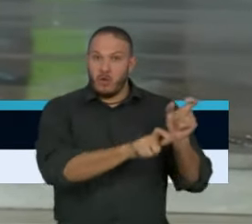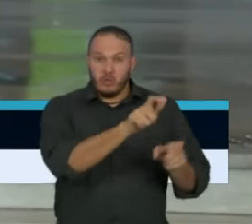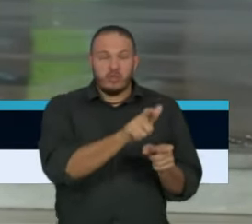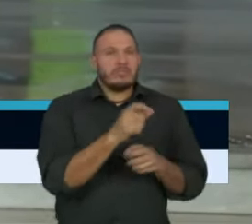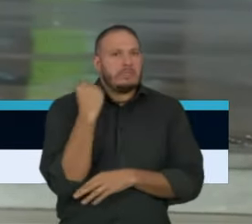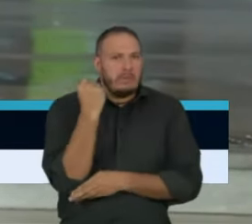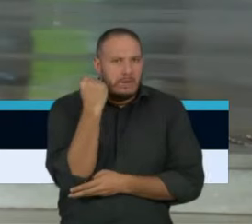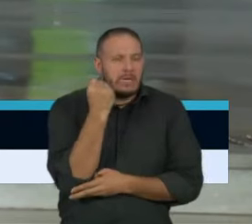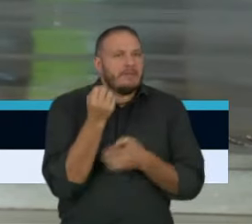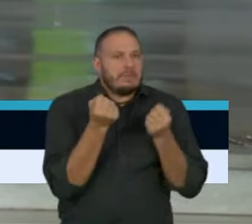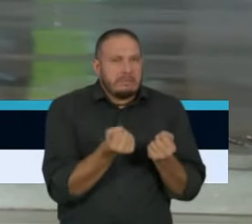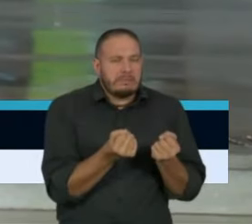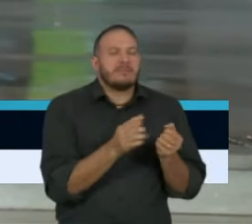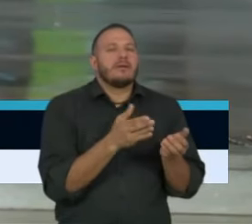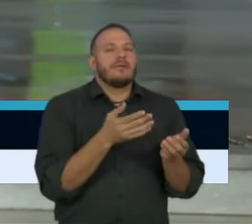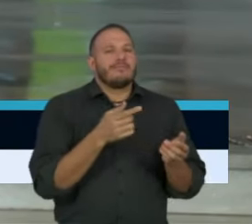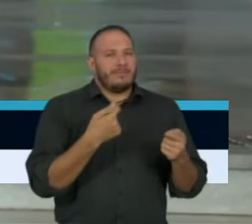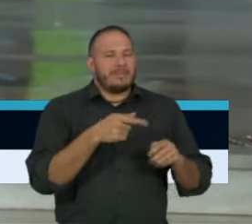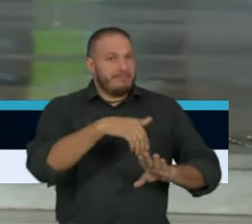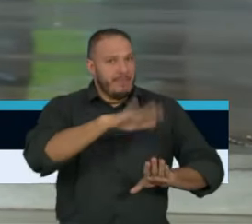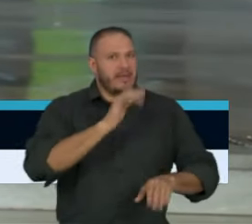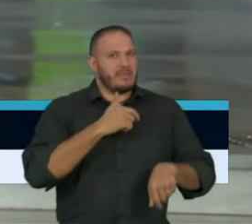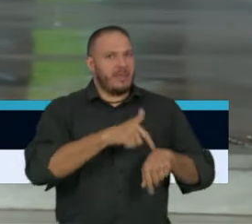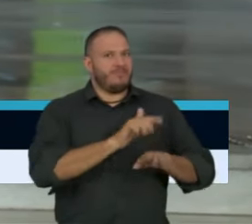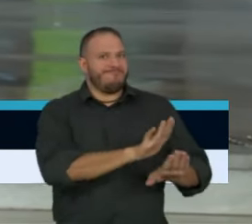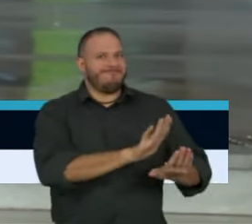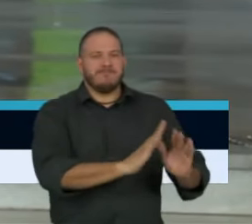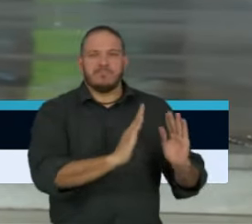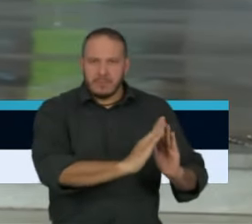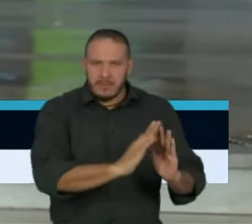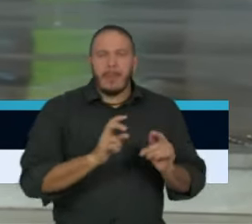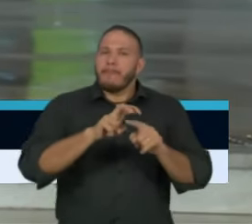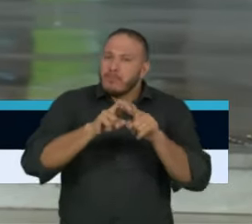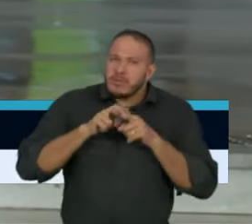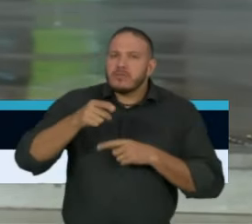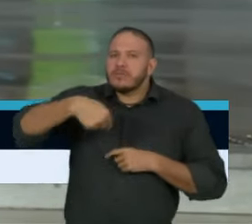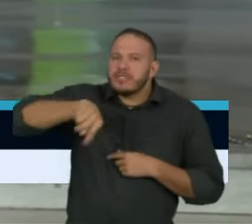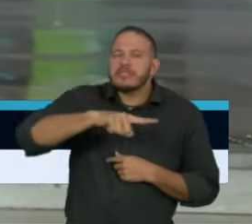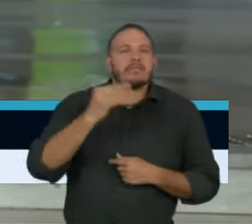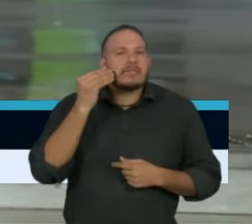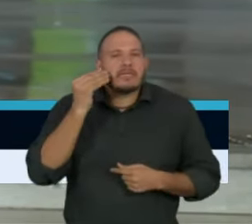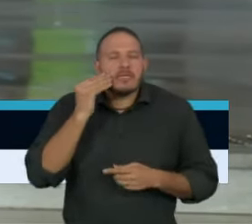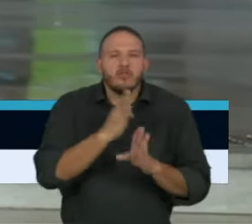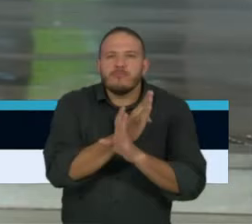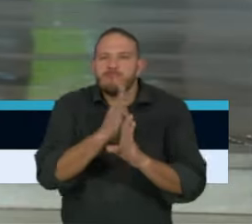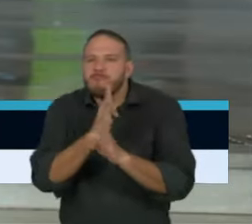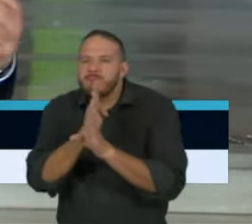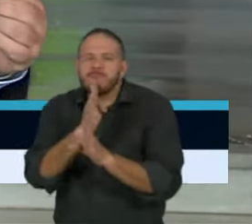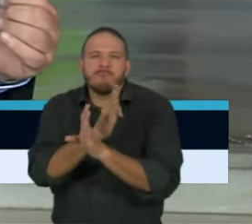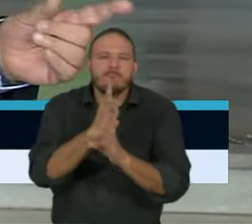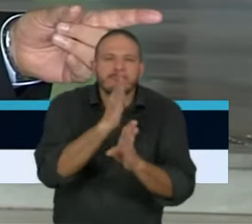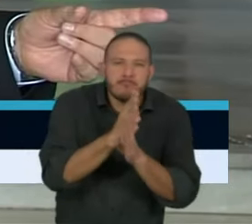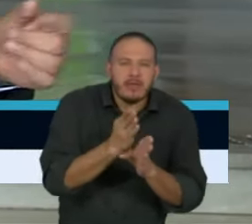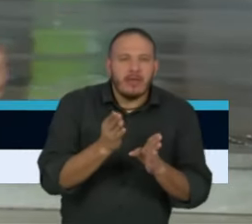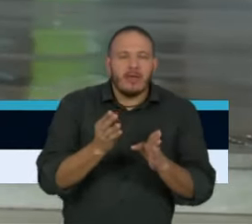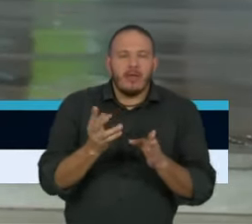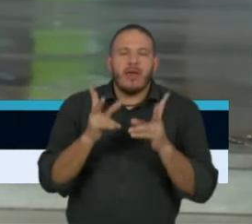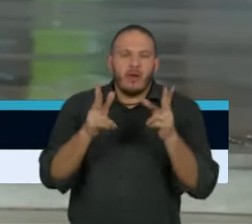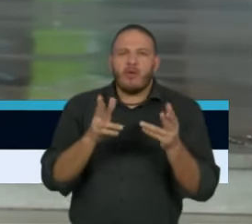para um tratamento de maior duração. Né? E por isso que nós estamos tentando diagnosticar isso, como